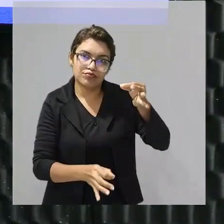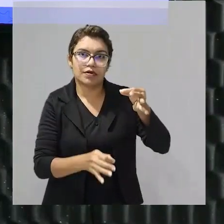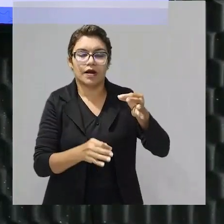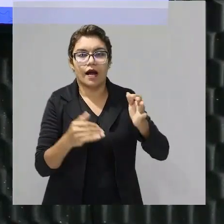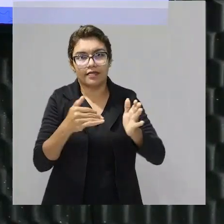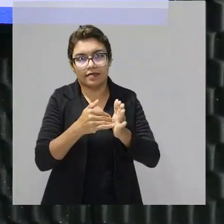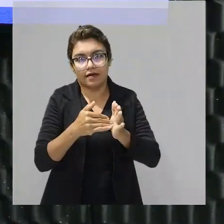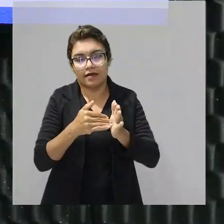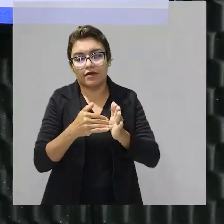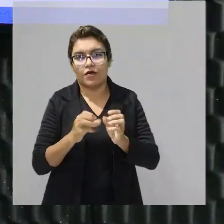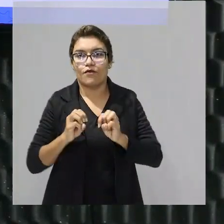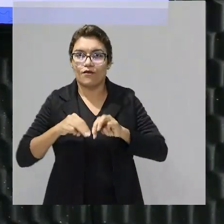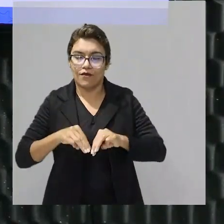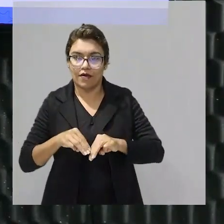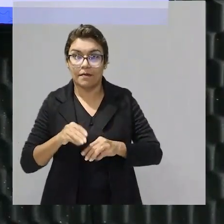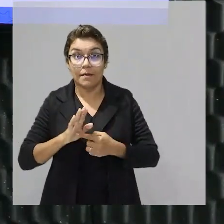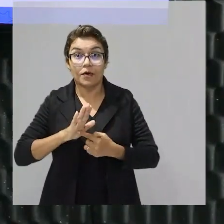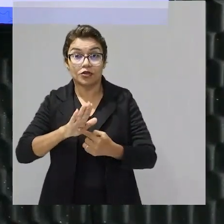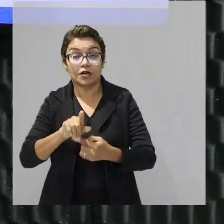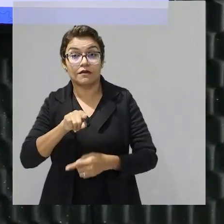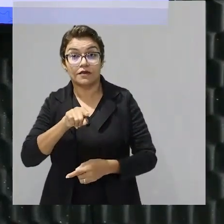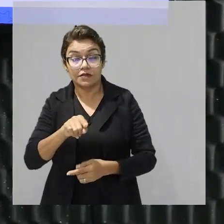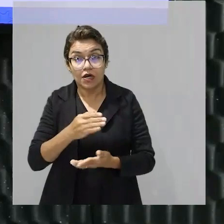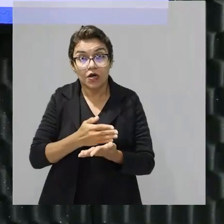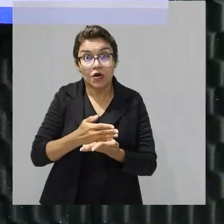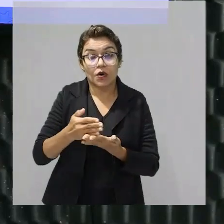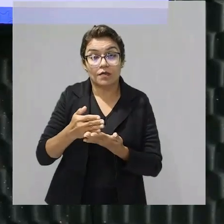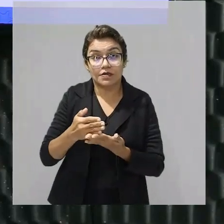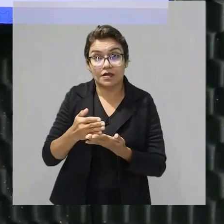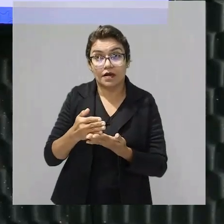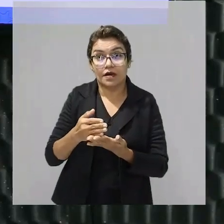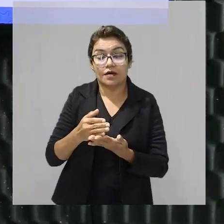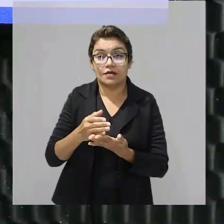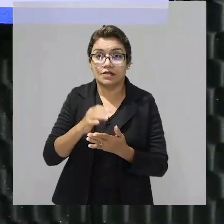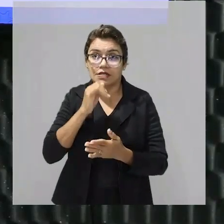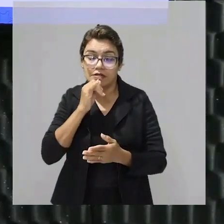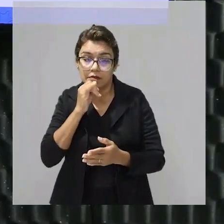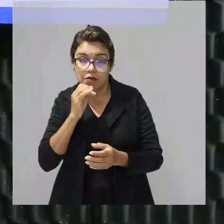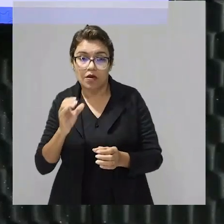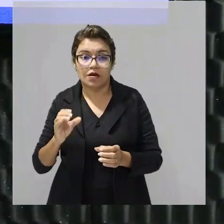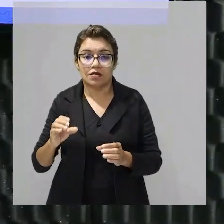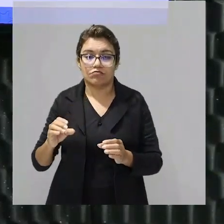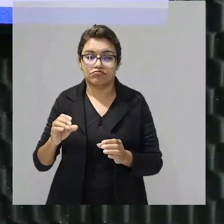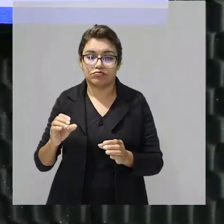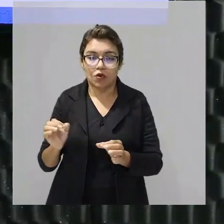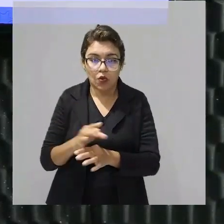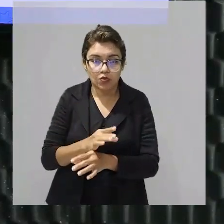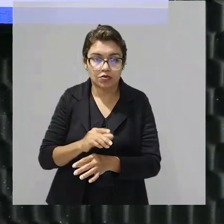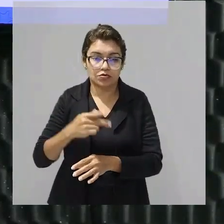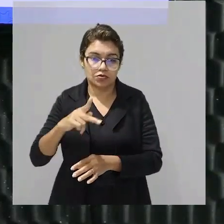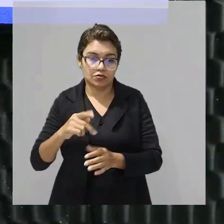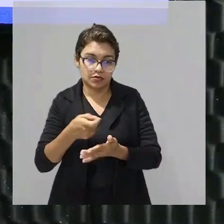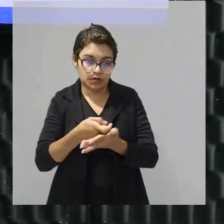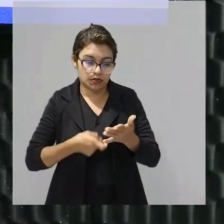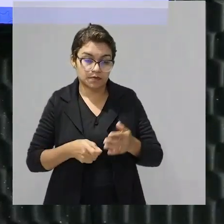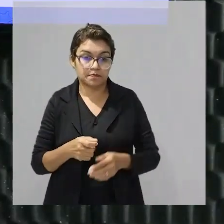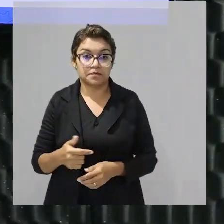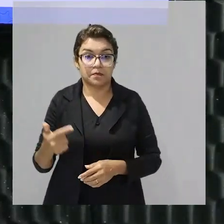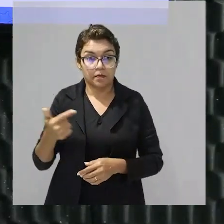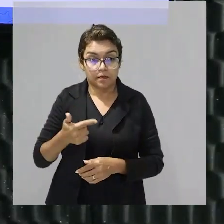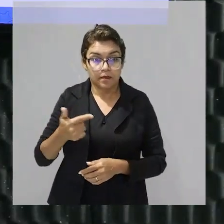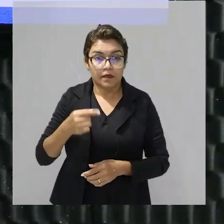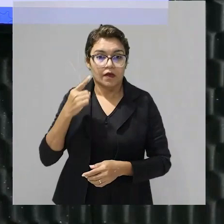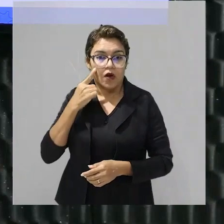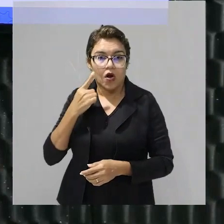um resumo, uma recapitulação do que nós vimos na aula de hoje, né? Então, como fazer uma conclusão